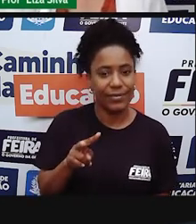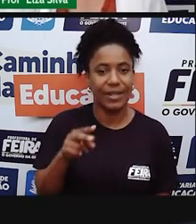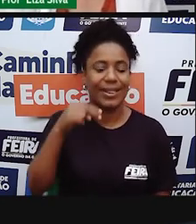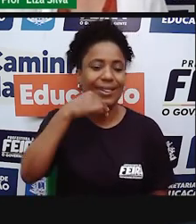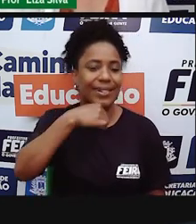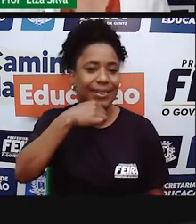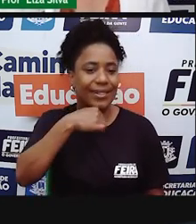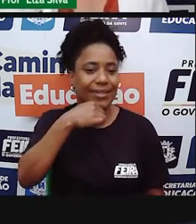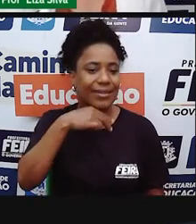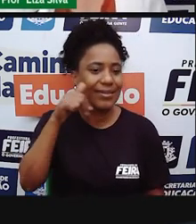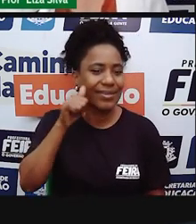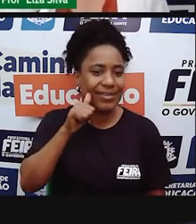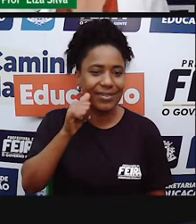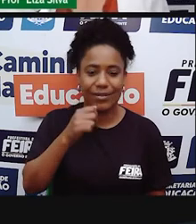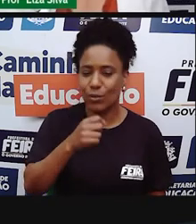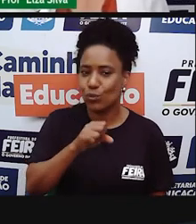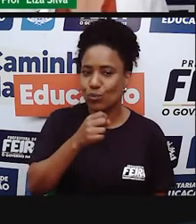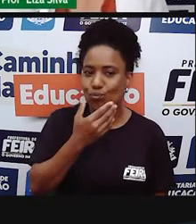netos.